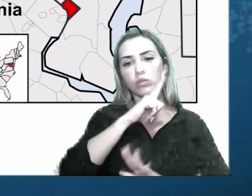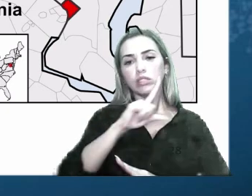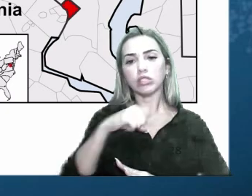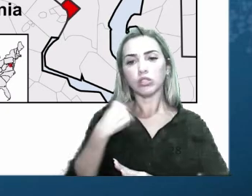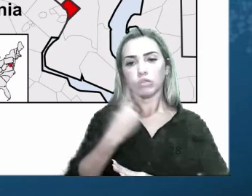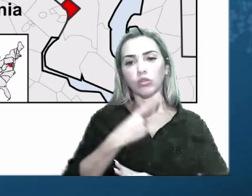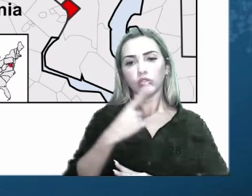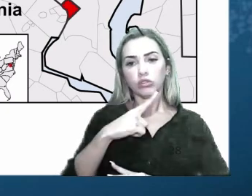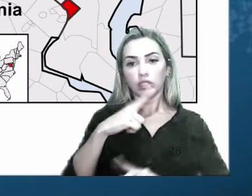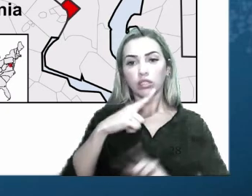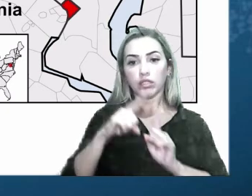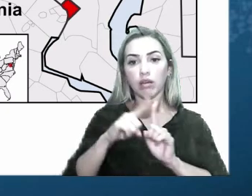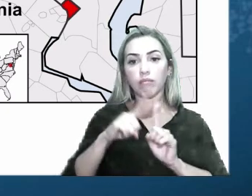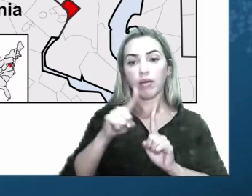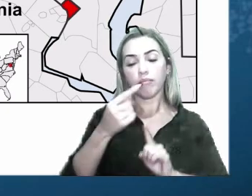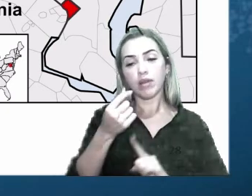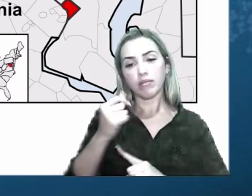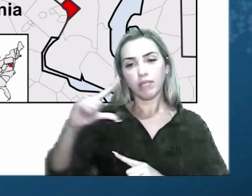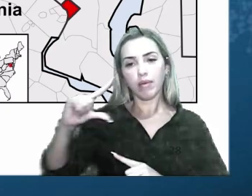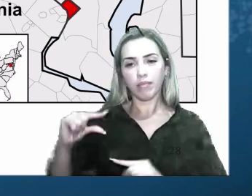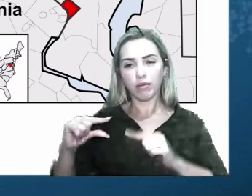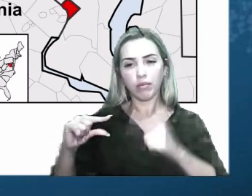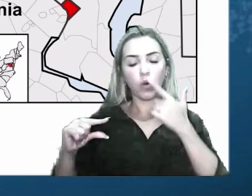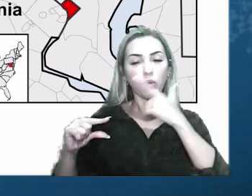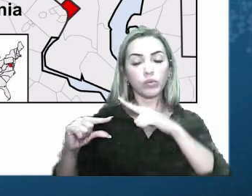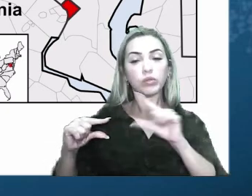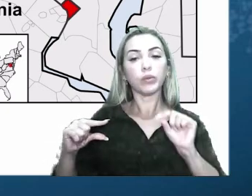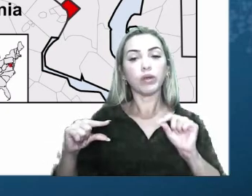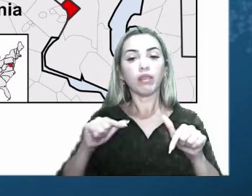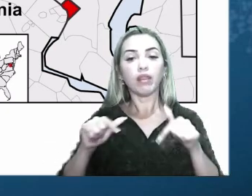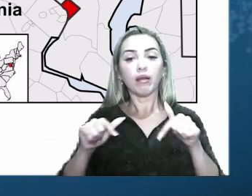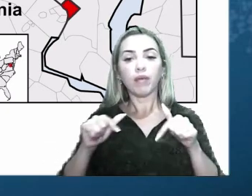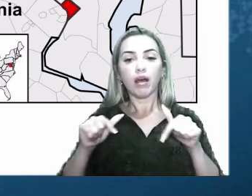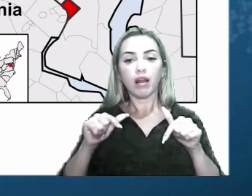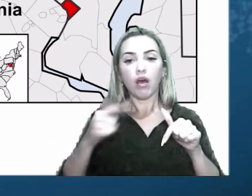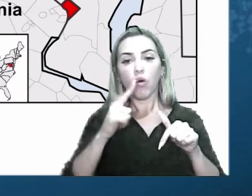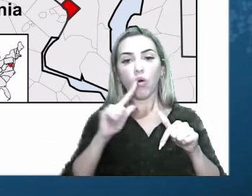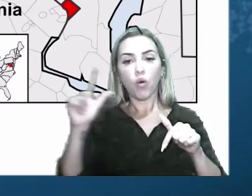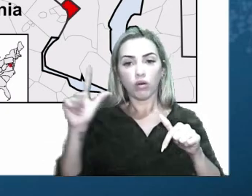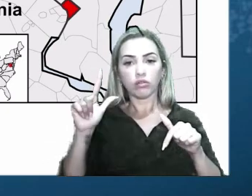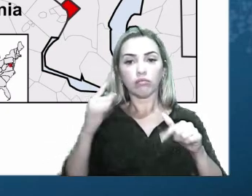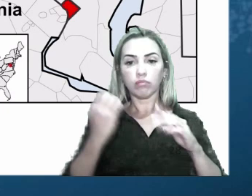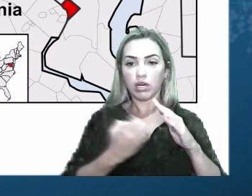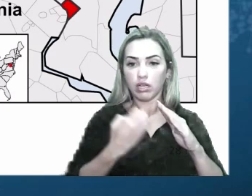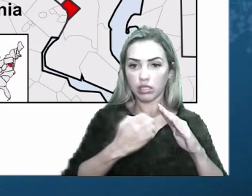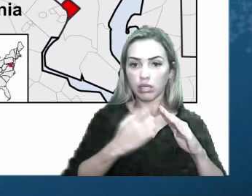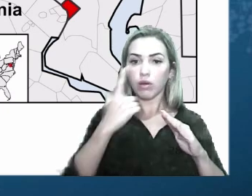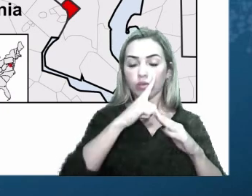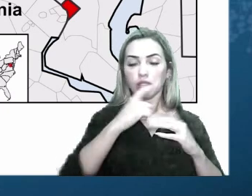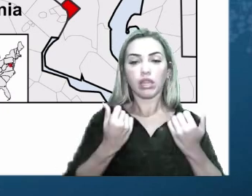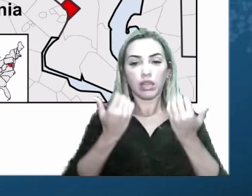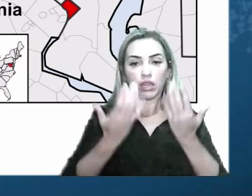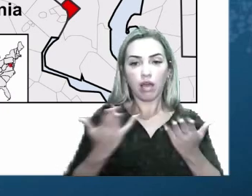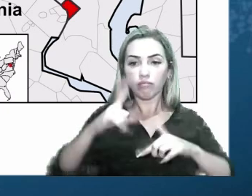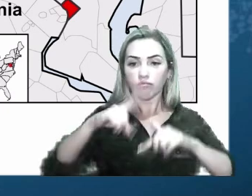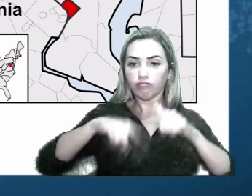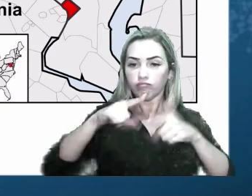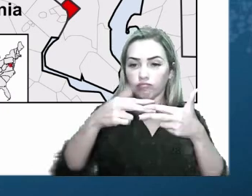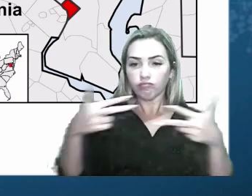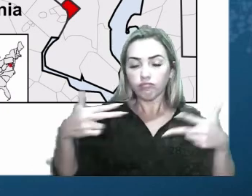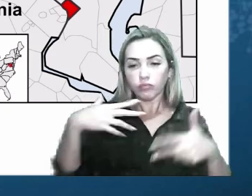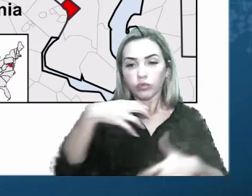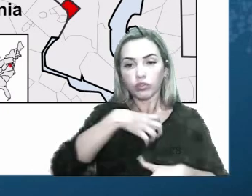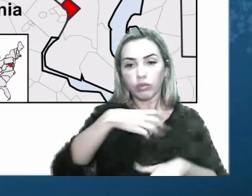esses vetores a um preço mais baixo para que possamos trabalhar com outras companhias para fornecer esses vetores de uma